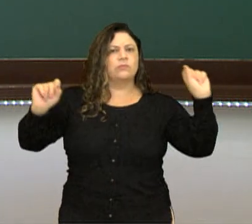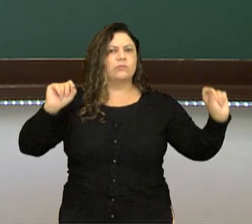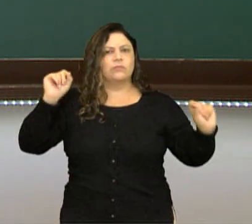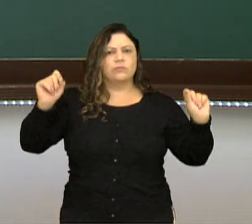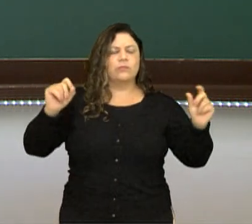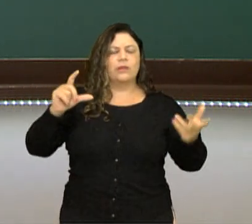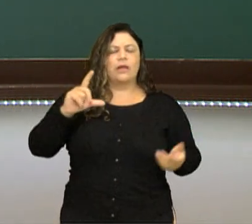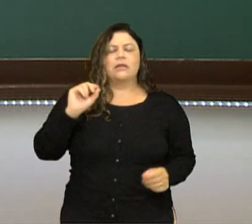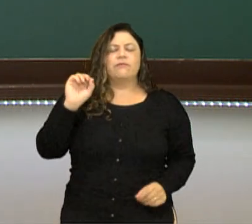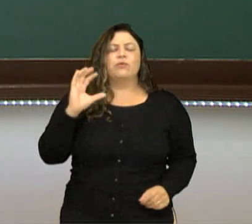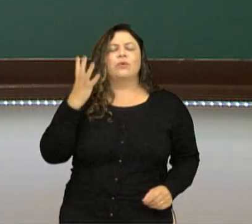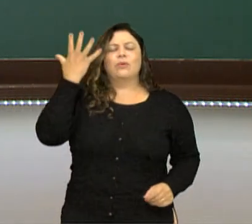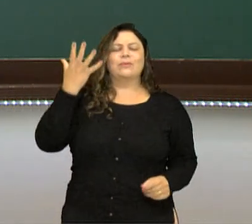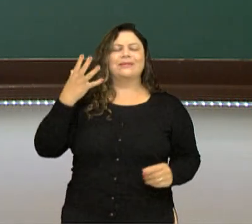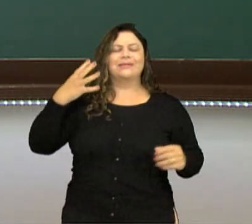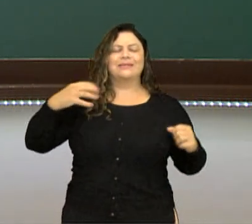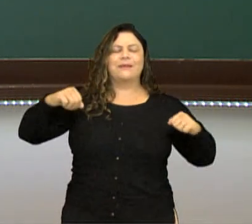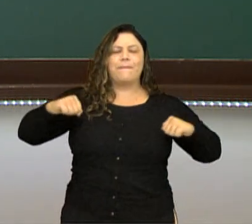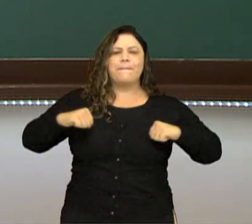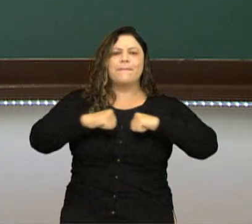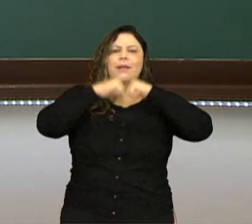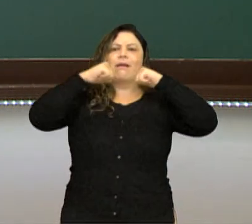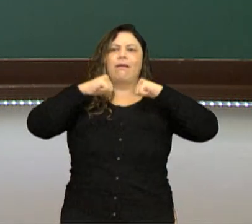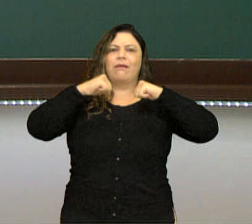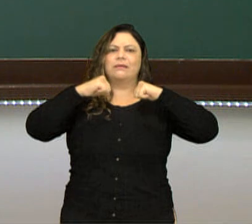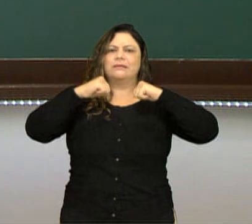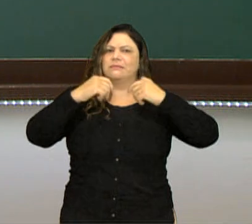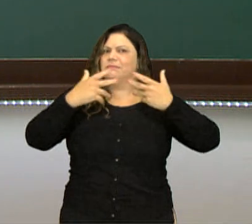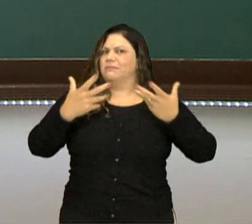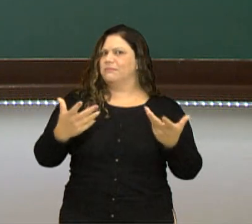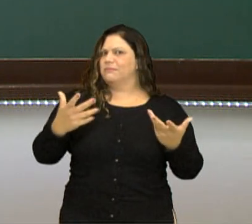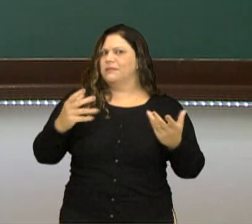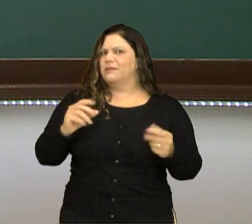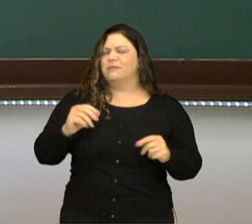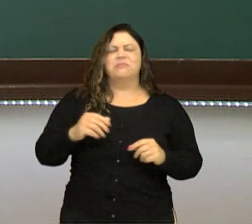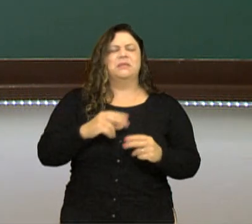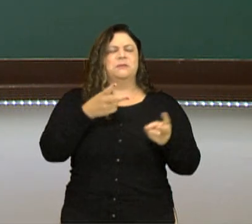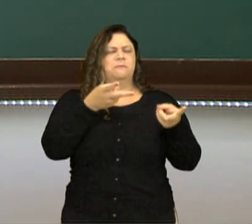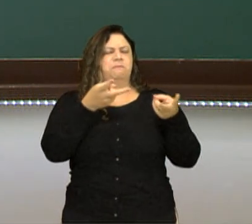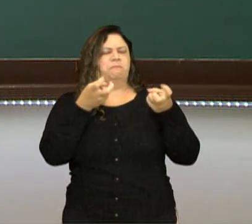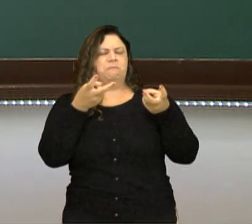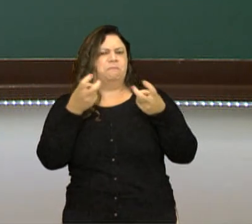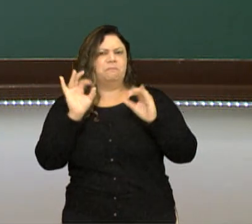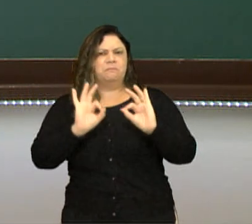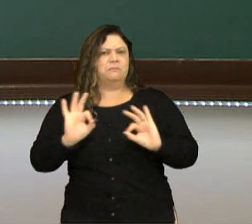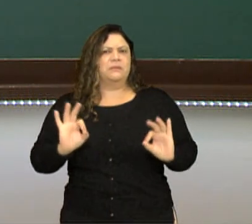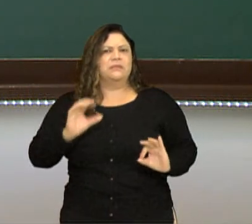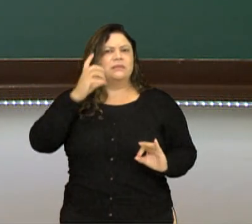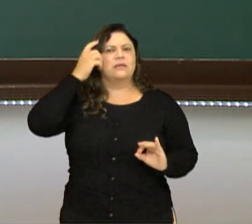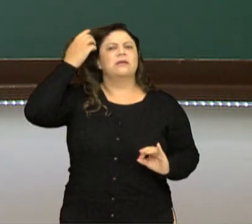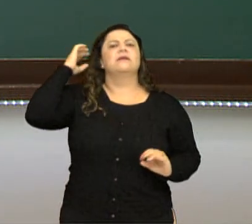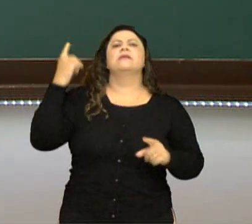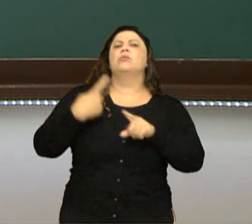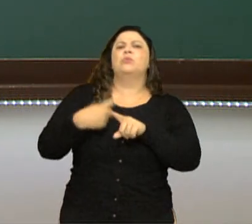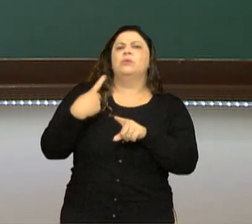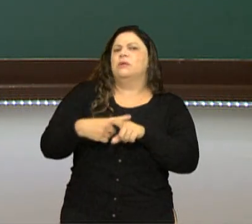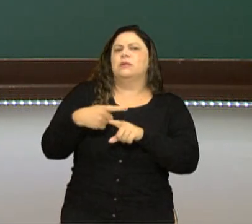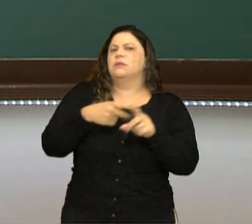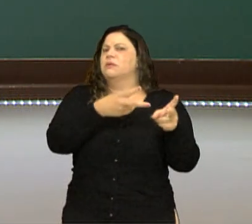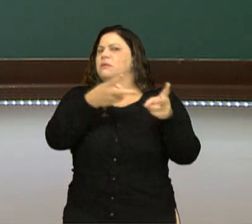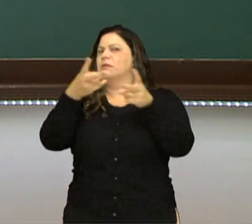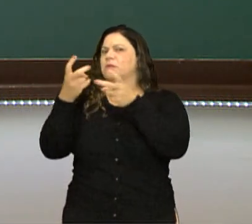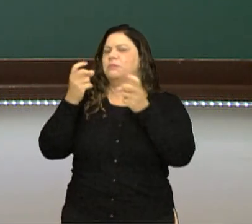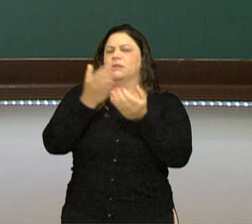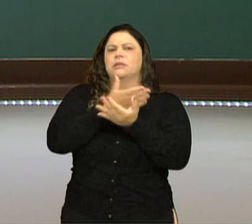devem ocorrer colisões. E é algo que não se nota isso. Então, por que não se nota? Porque existe um